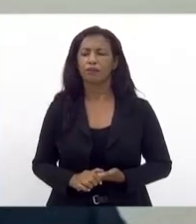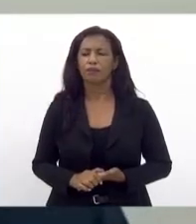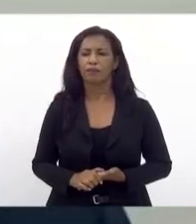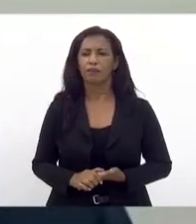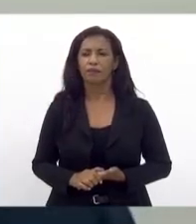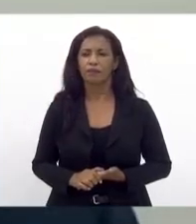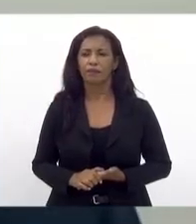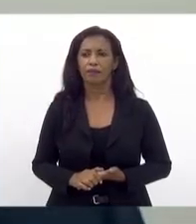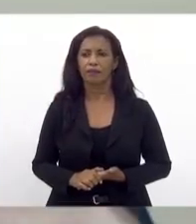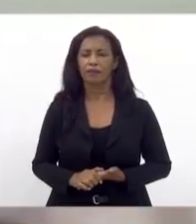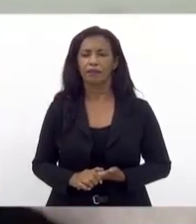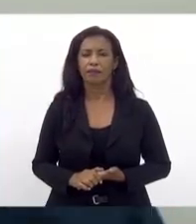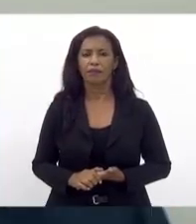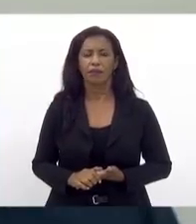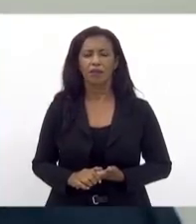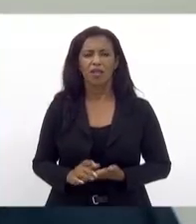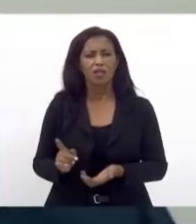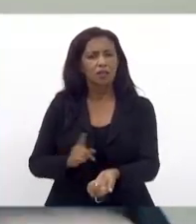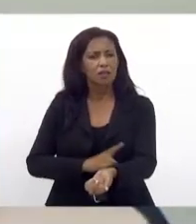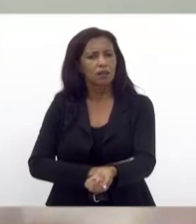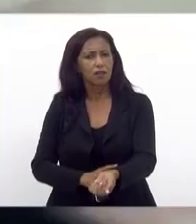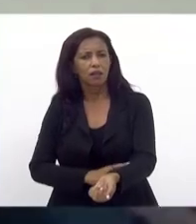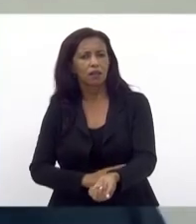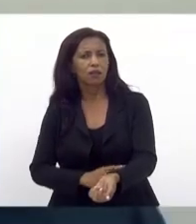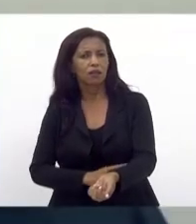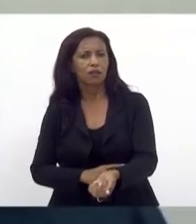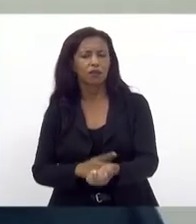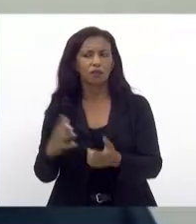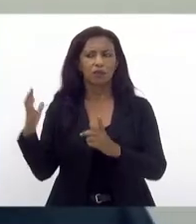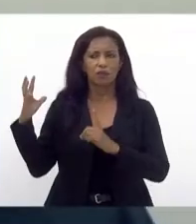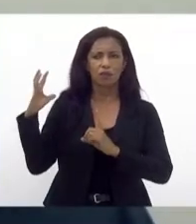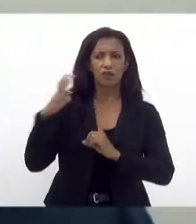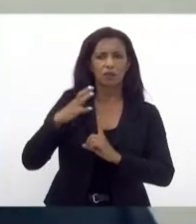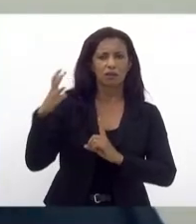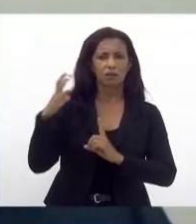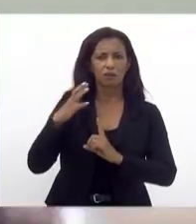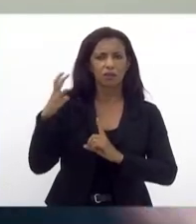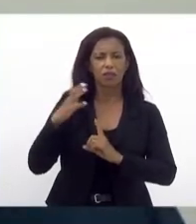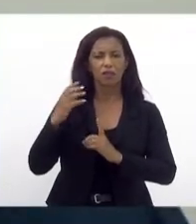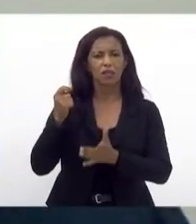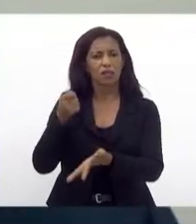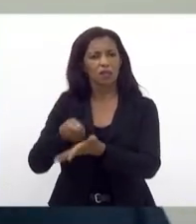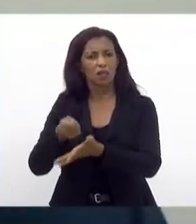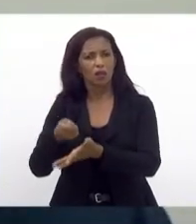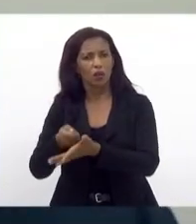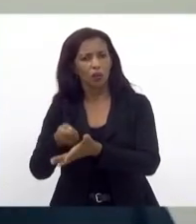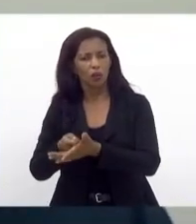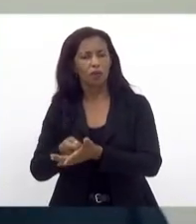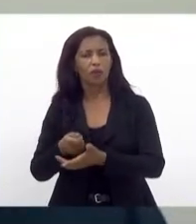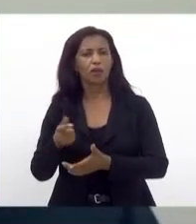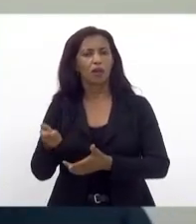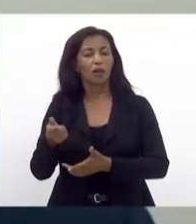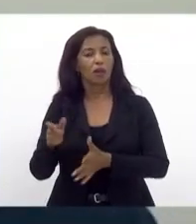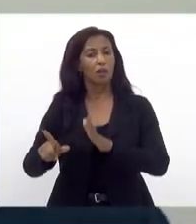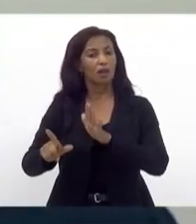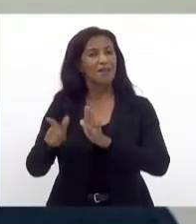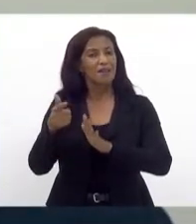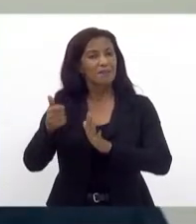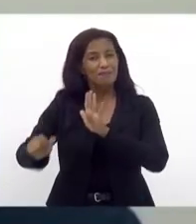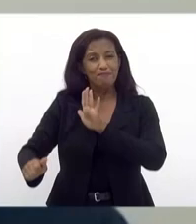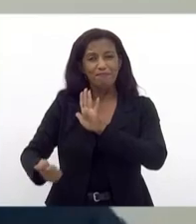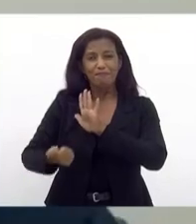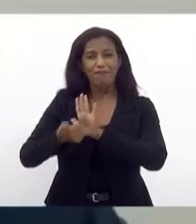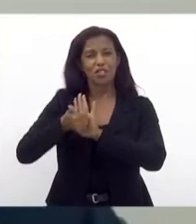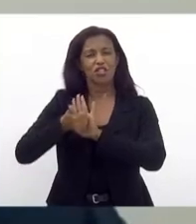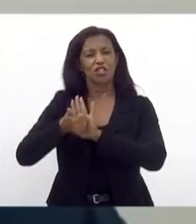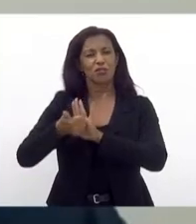que essa tensão, esse tensionamento, essa cobrança, ela é extremamente legítima e válida. Né?